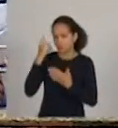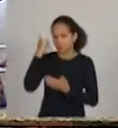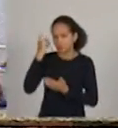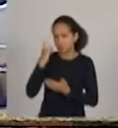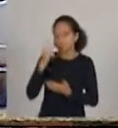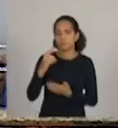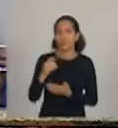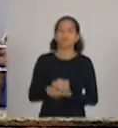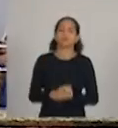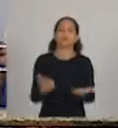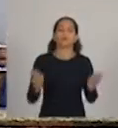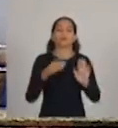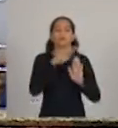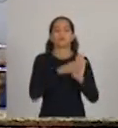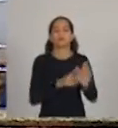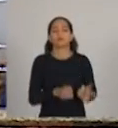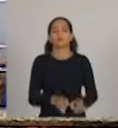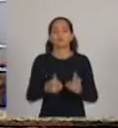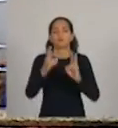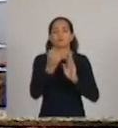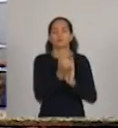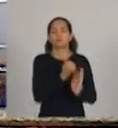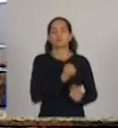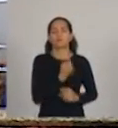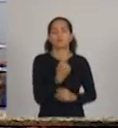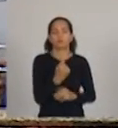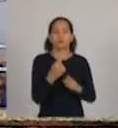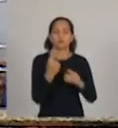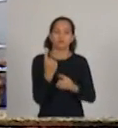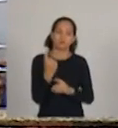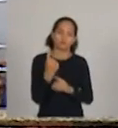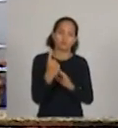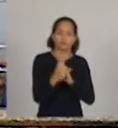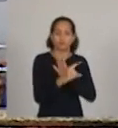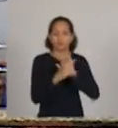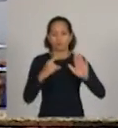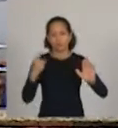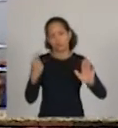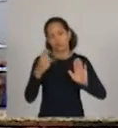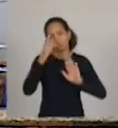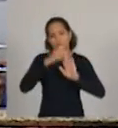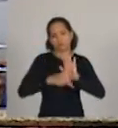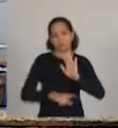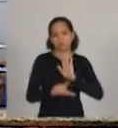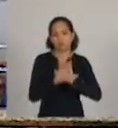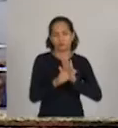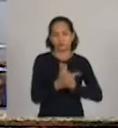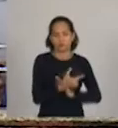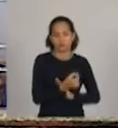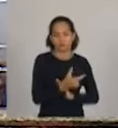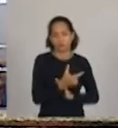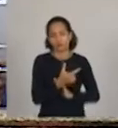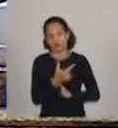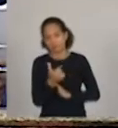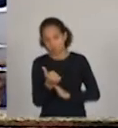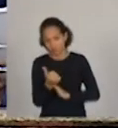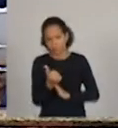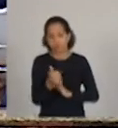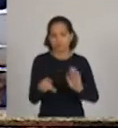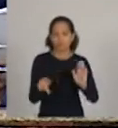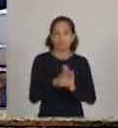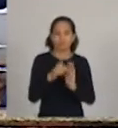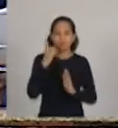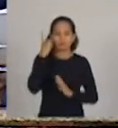fase da ordem do dia. Item 1 da pauta, discussão única em regime de urgência do projeto de lei 2121 do deputado